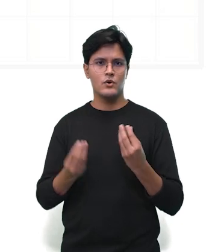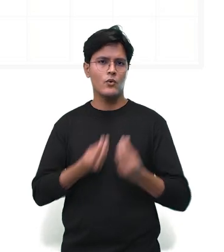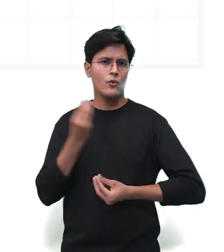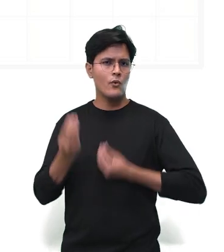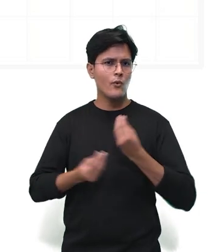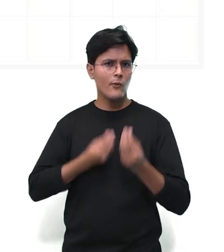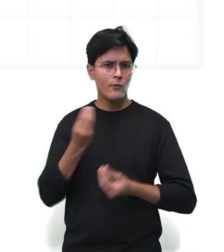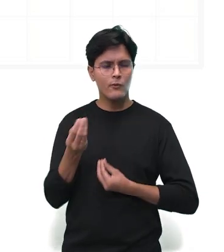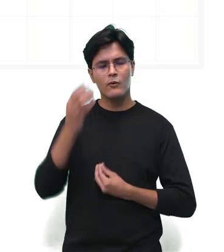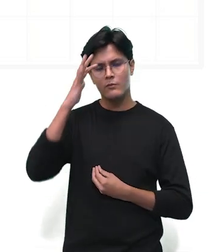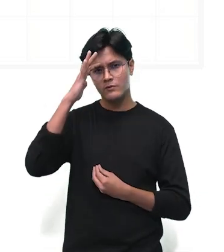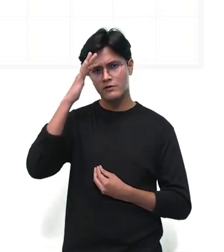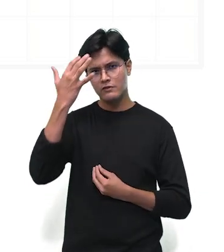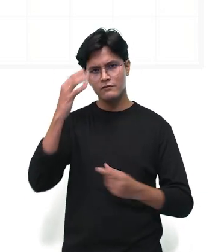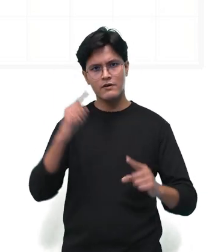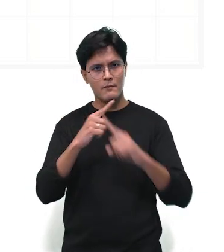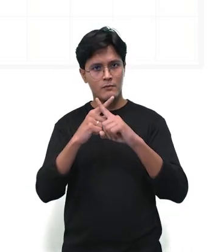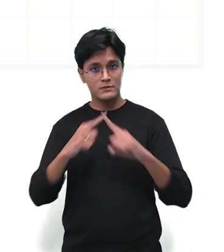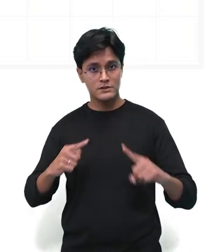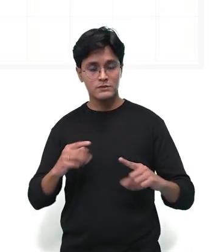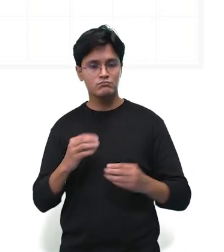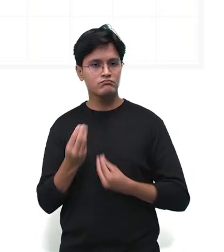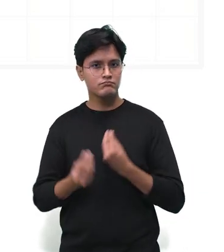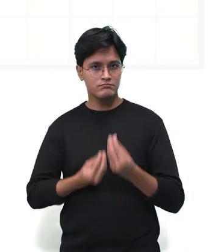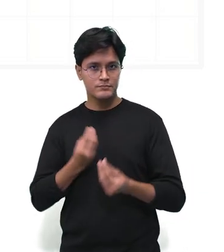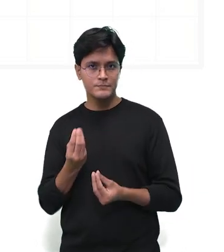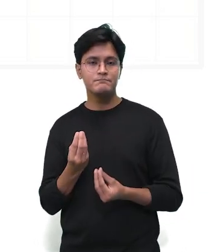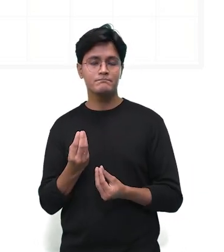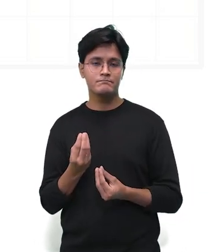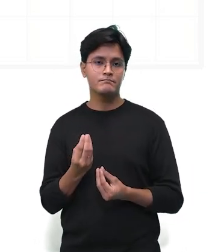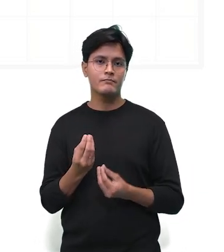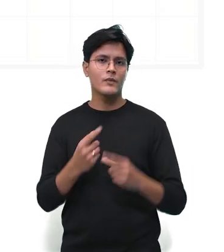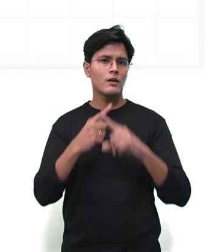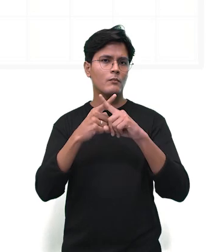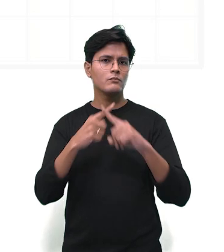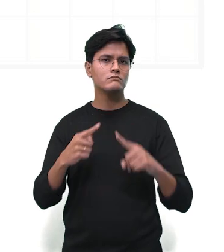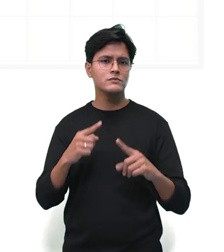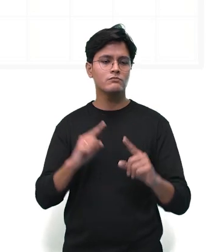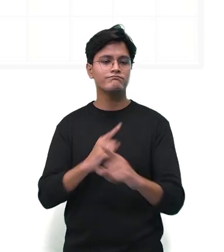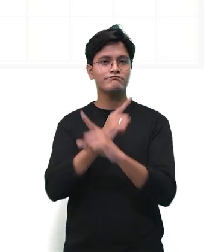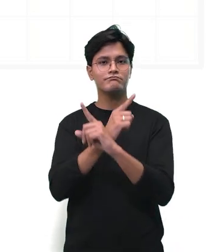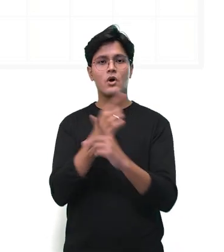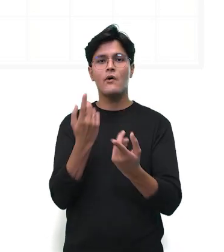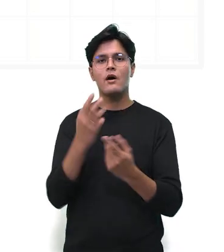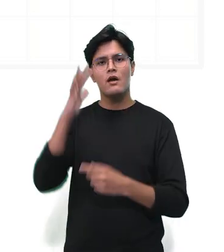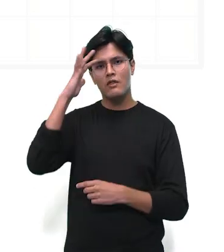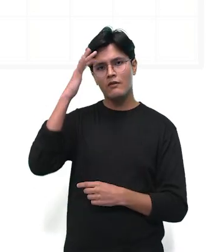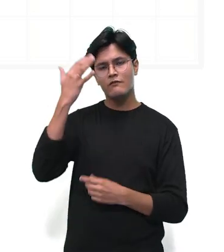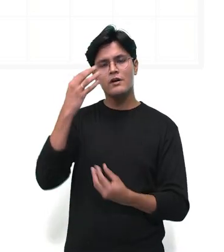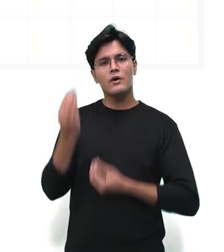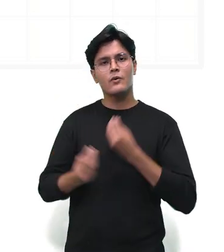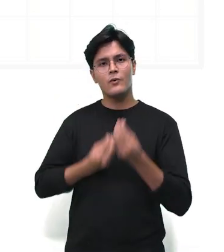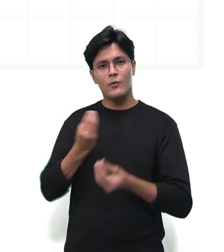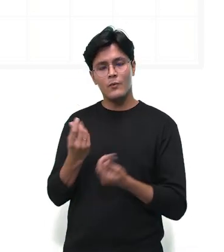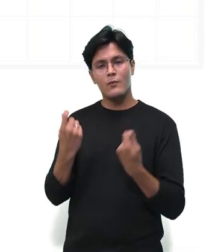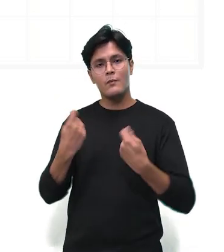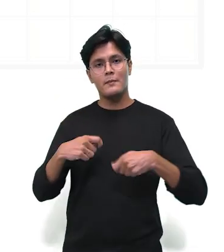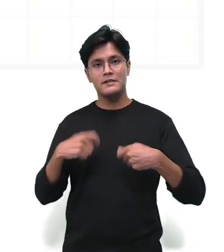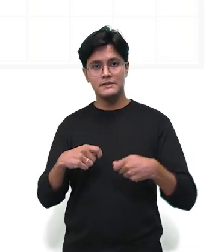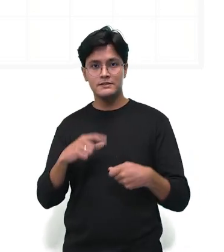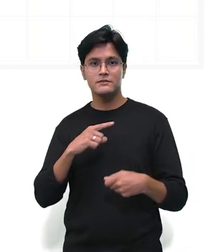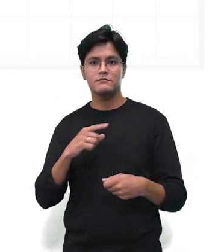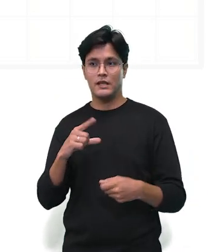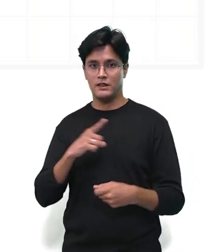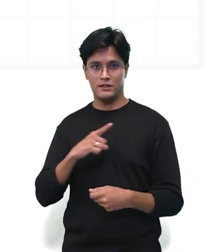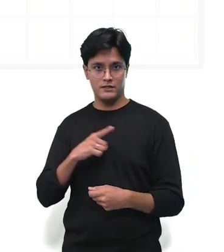resolver essa proporção? Uma proporção a gente resolve da seguinte forma: você multiplica os elementos que estão